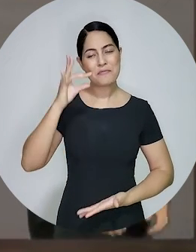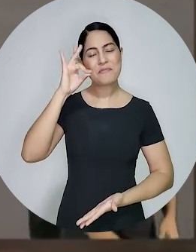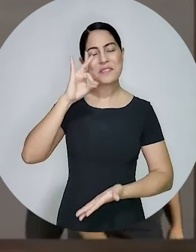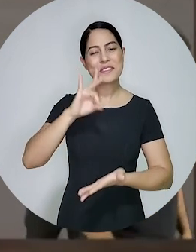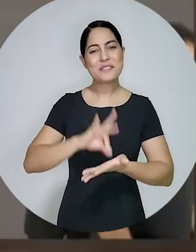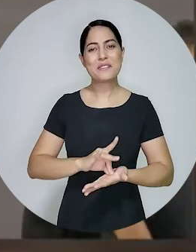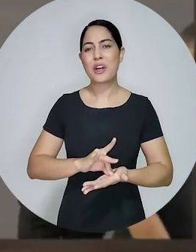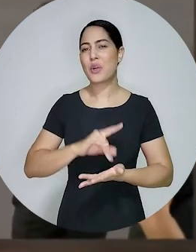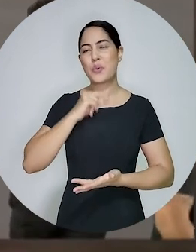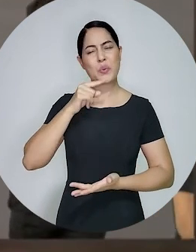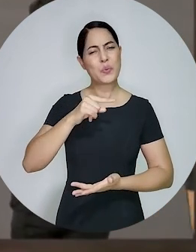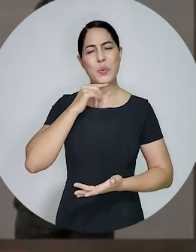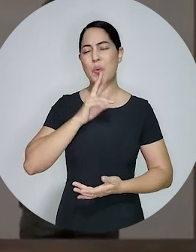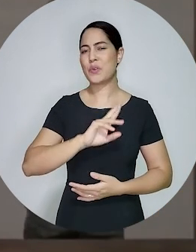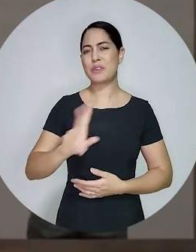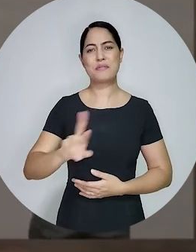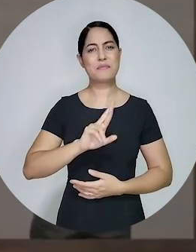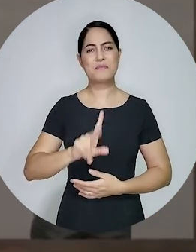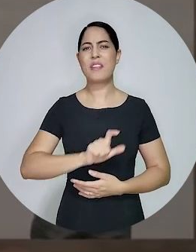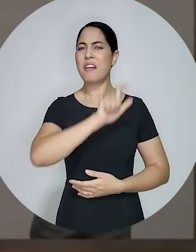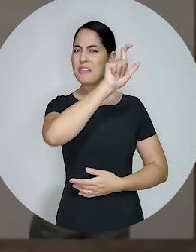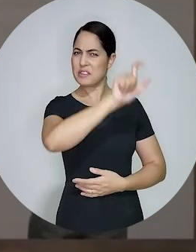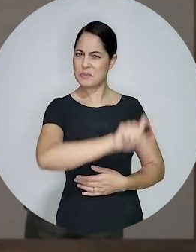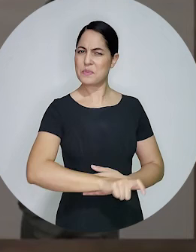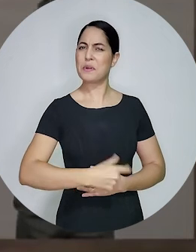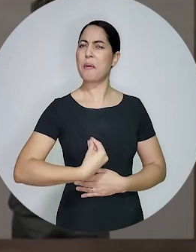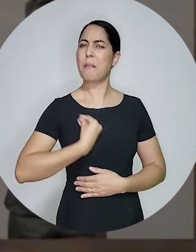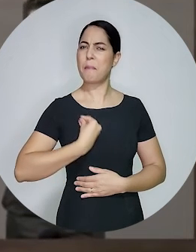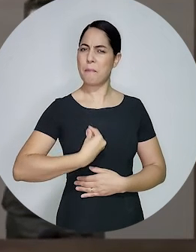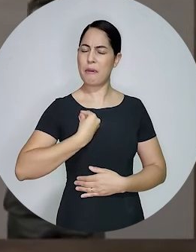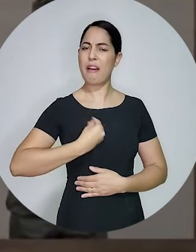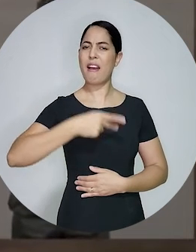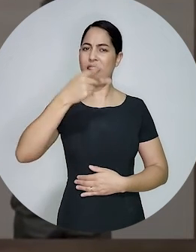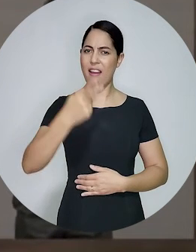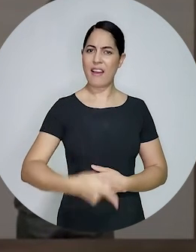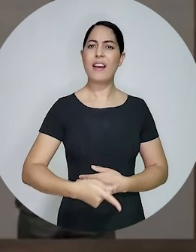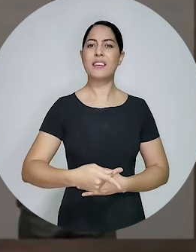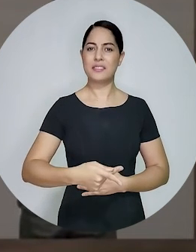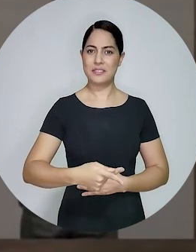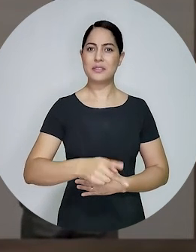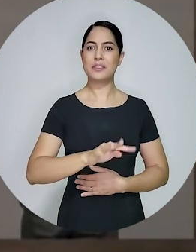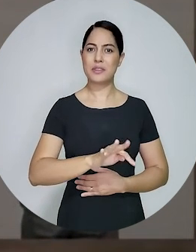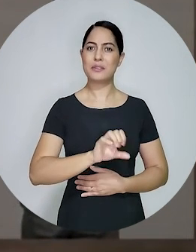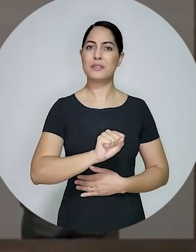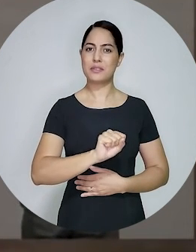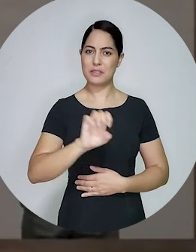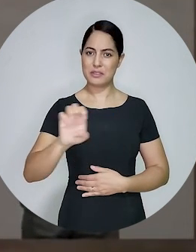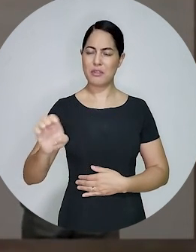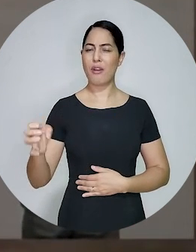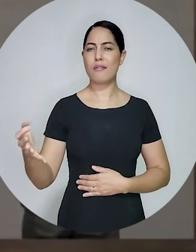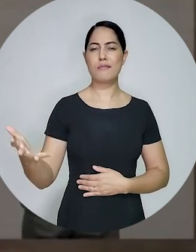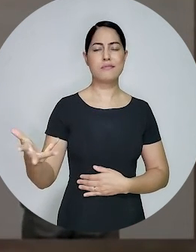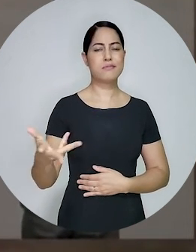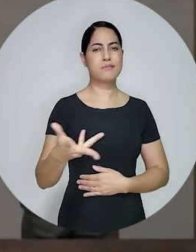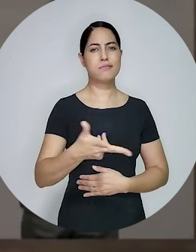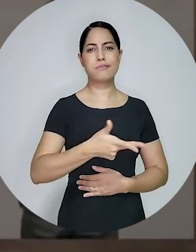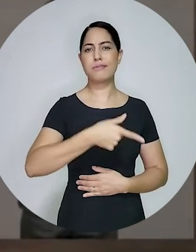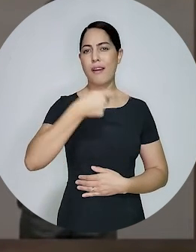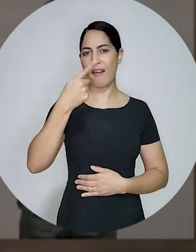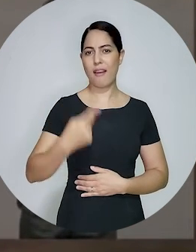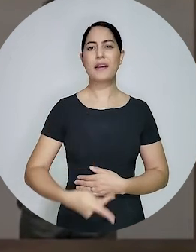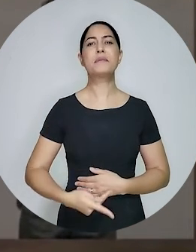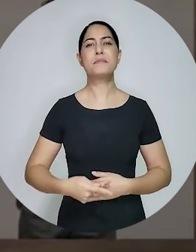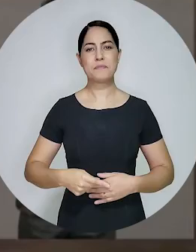seguramente não há dúvidas de que sua presença abrilhantará a prestação